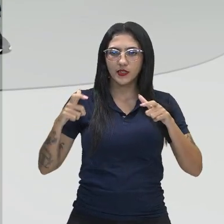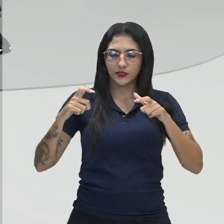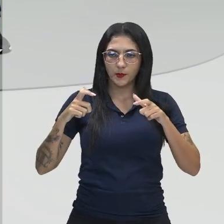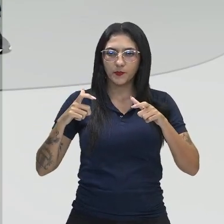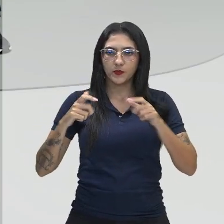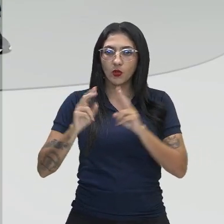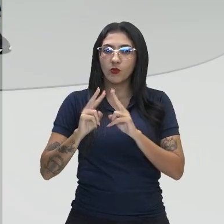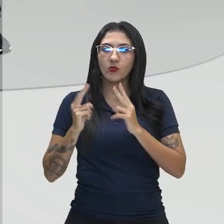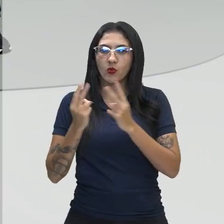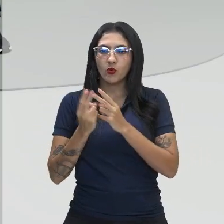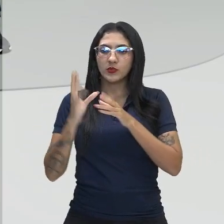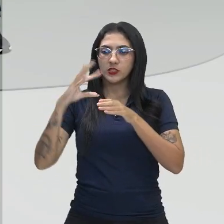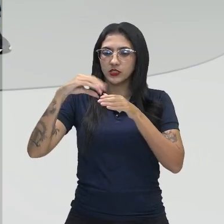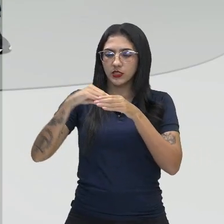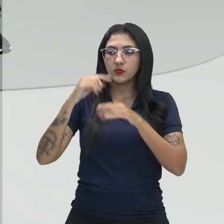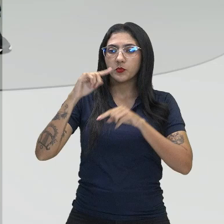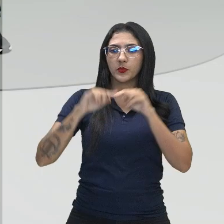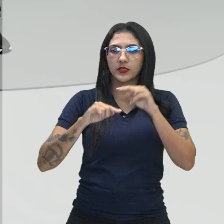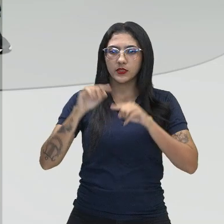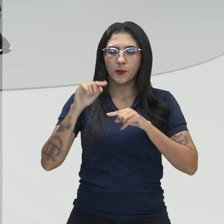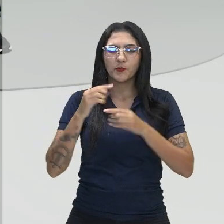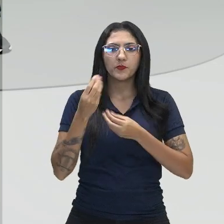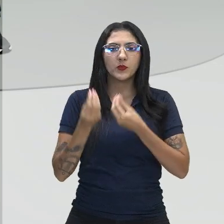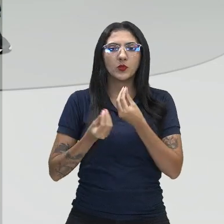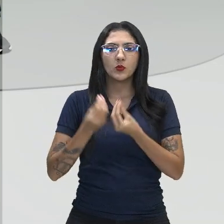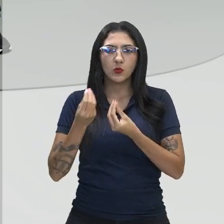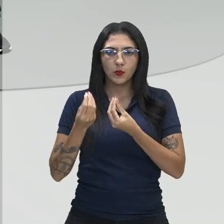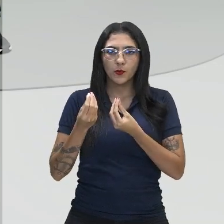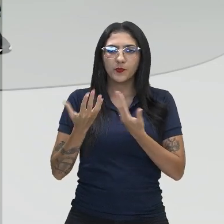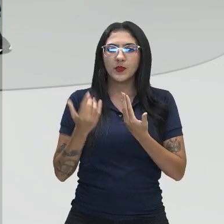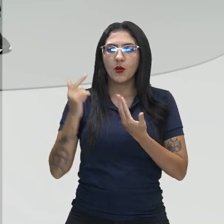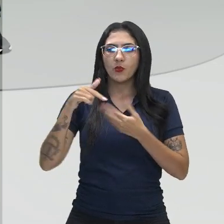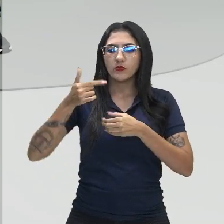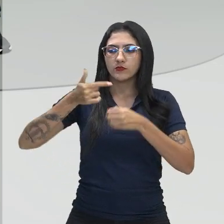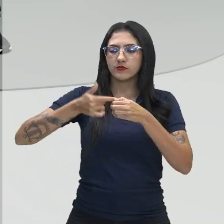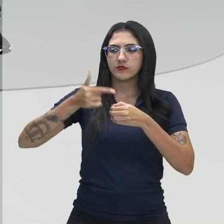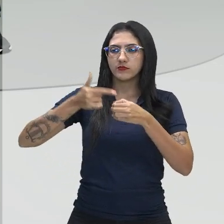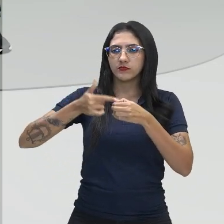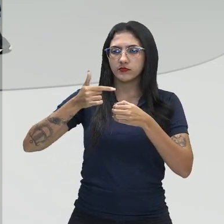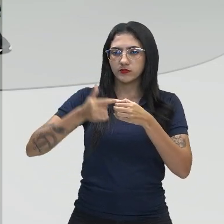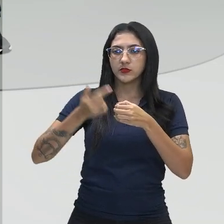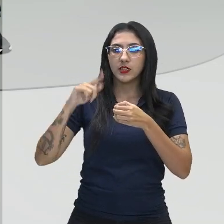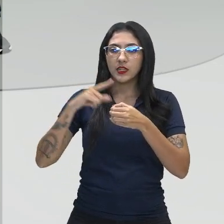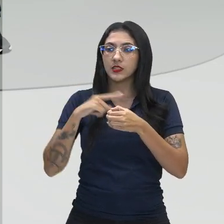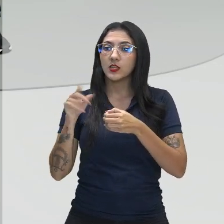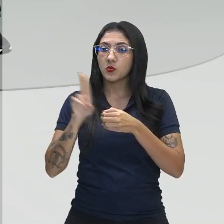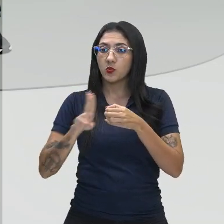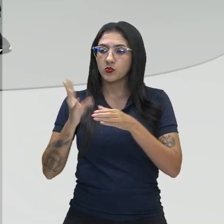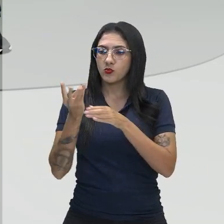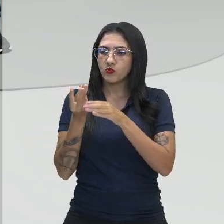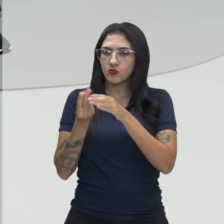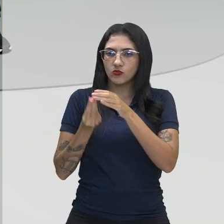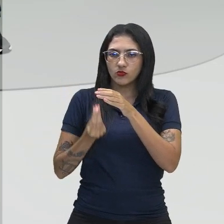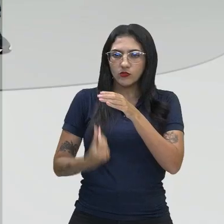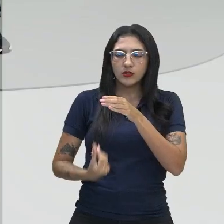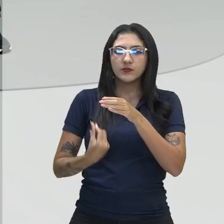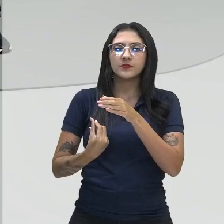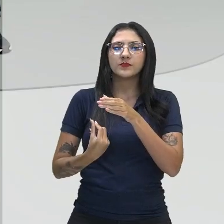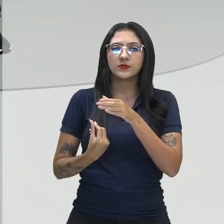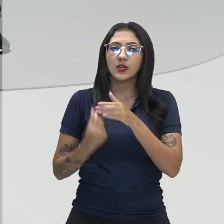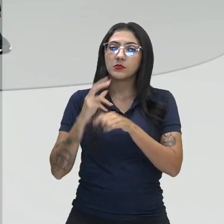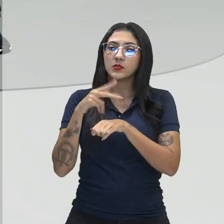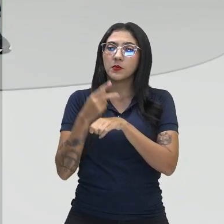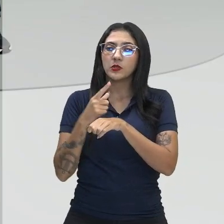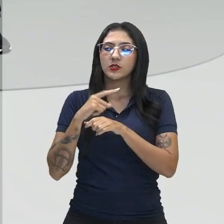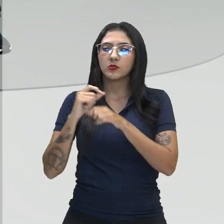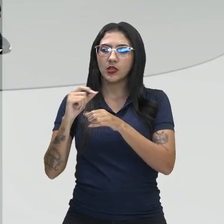pistão. Quando essa expansão ocorre, o combustível ele é consumido e logo na sequência nós temos ali a